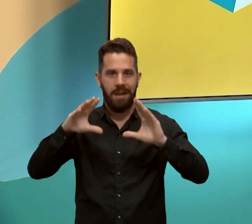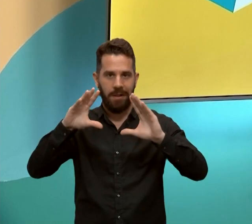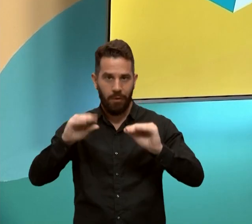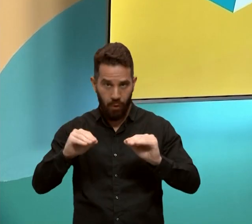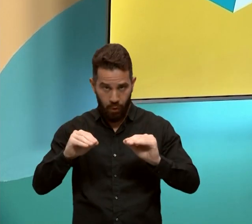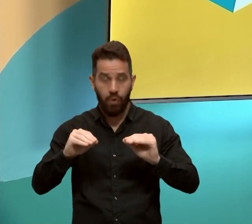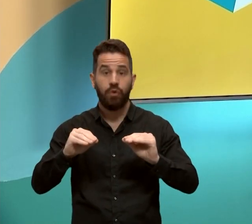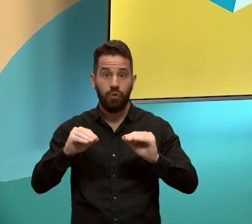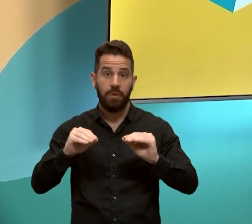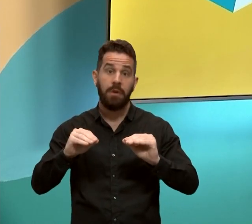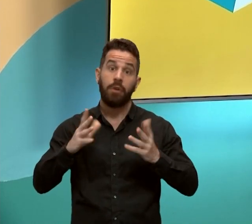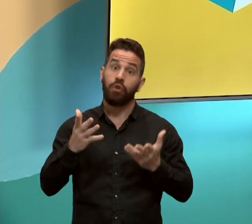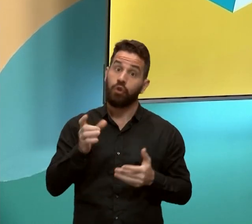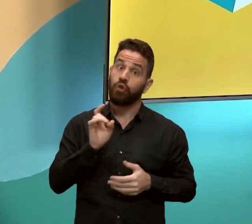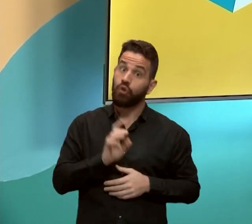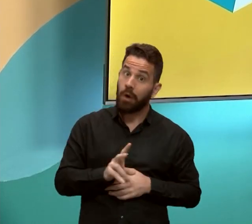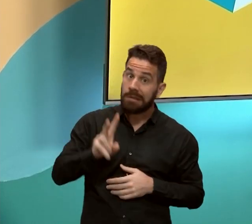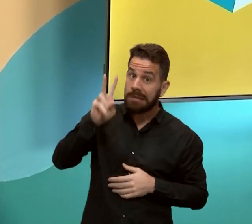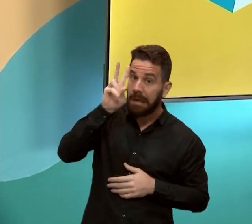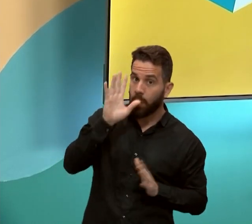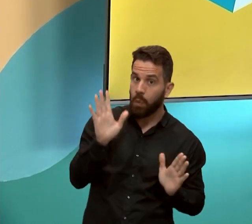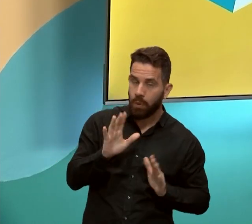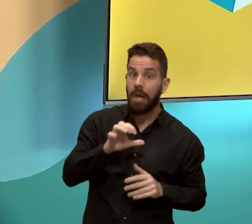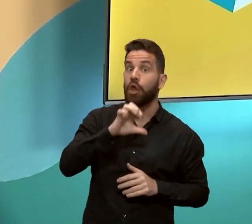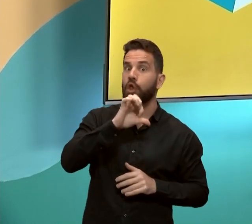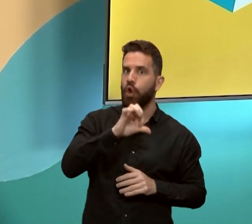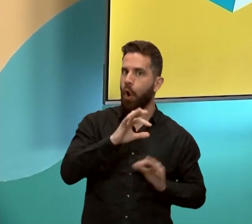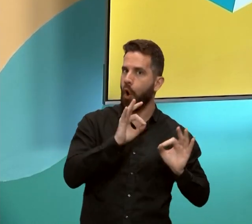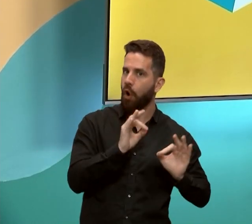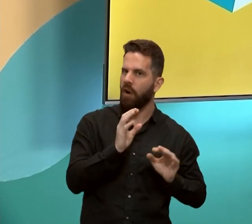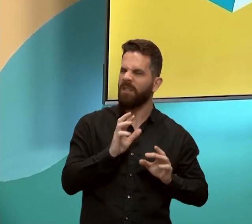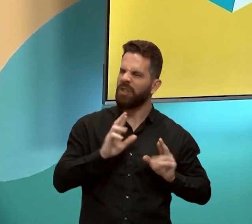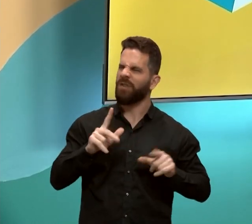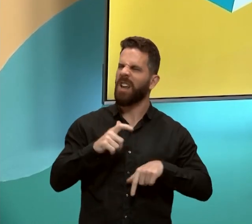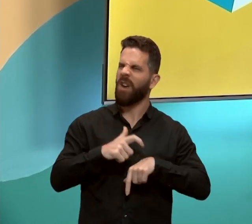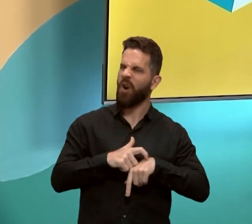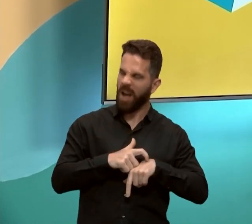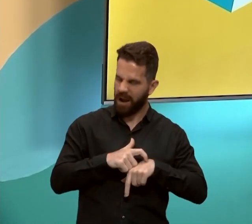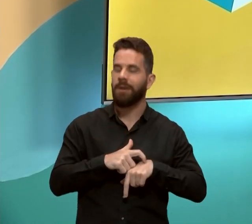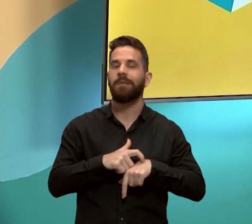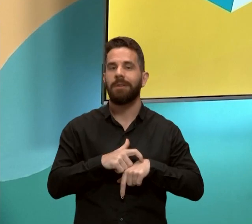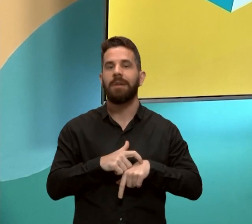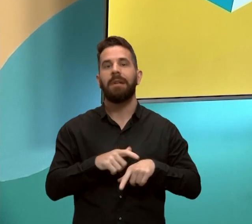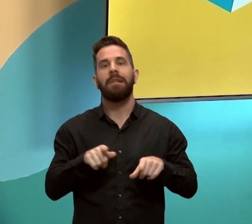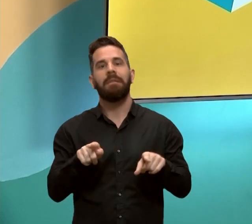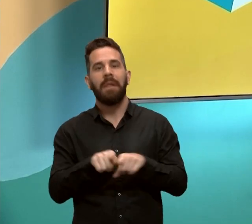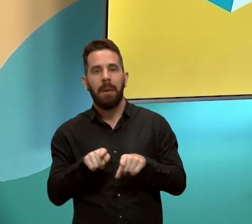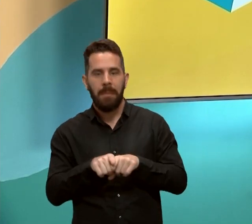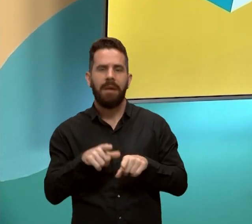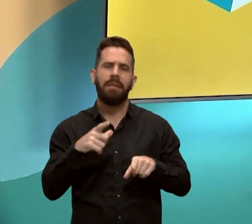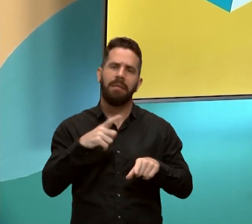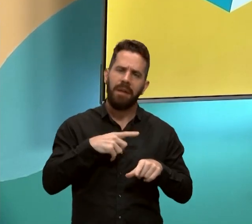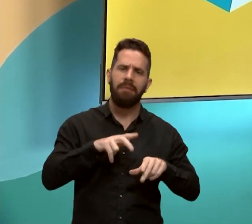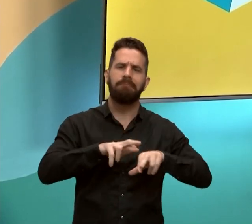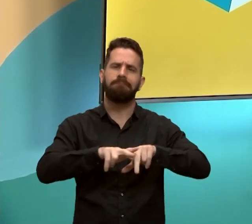noite, exceto na segunda-feira, viu? Que é às 9 da noite, um horário um pouquinho diferente. Vários momentos, horários,